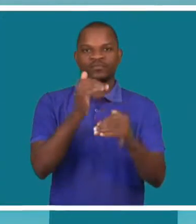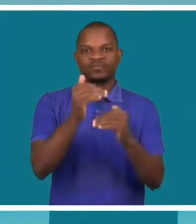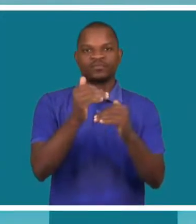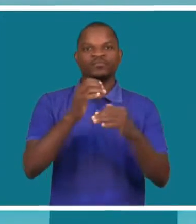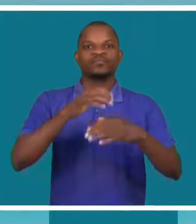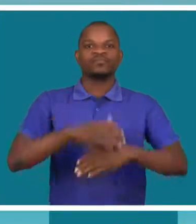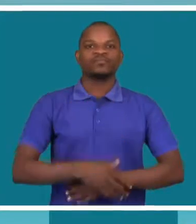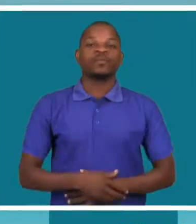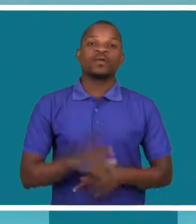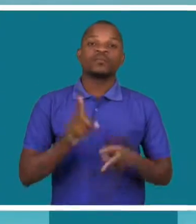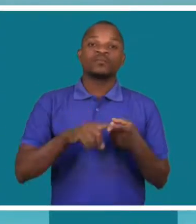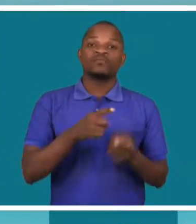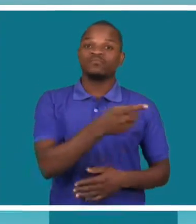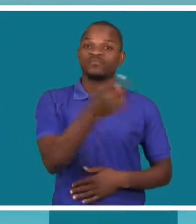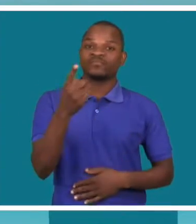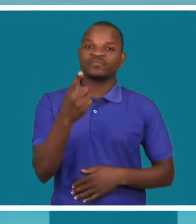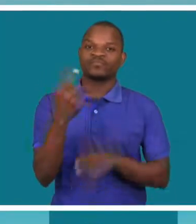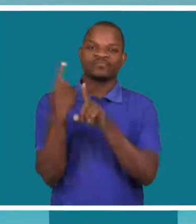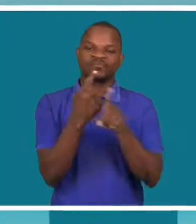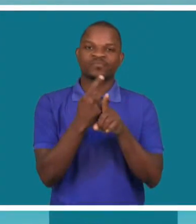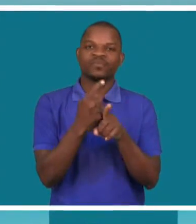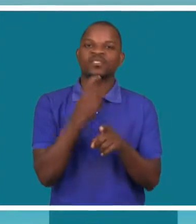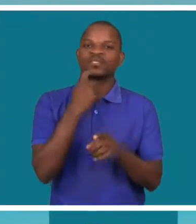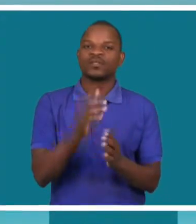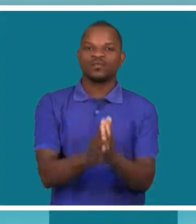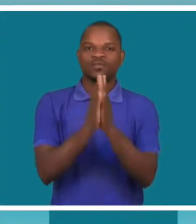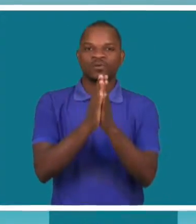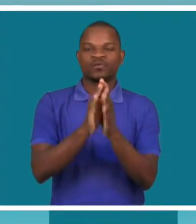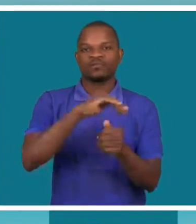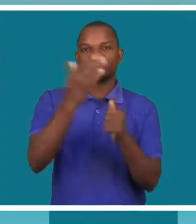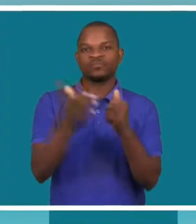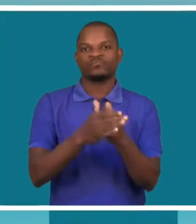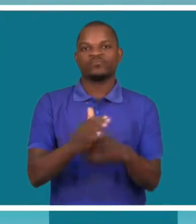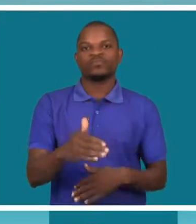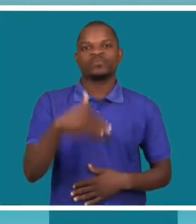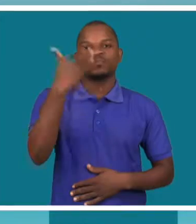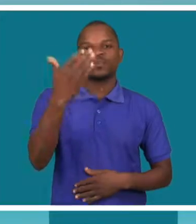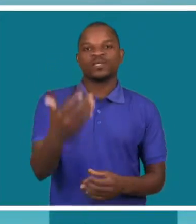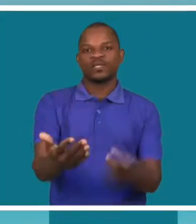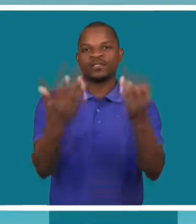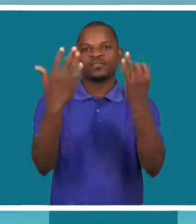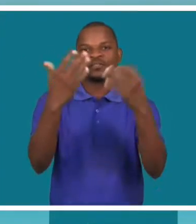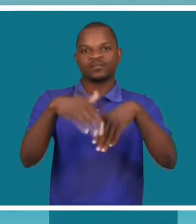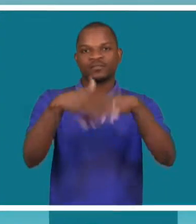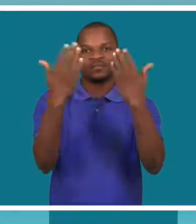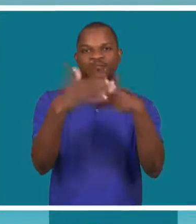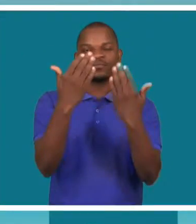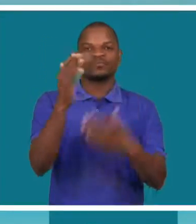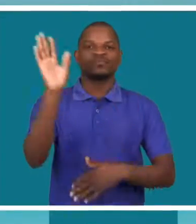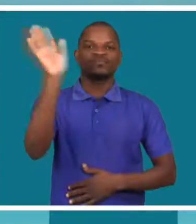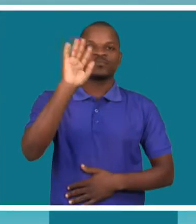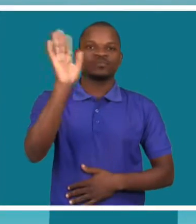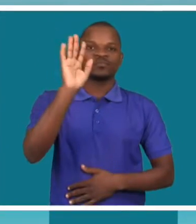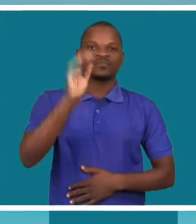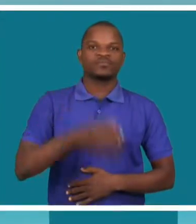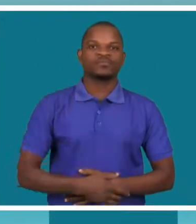histórico para o desenvolvimento. Para si, que esteve na nossa companhia, o nosso muito obrigado. Nós voltamos daqui a sete dias. Até